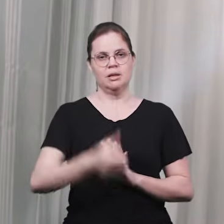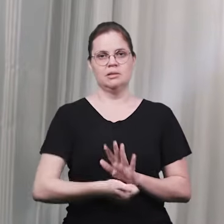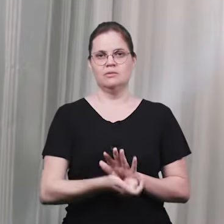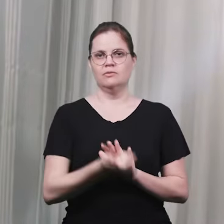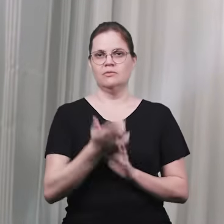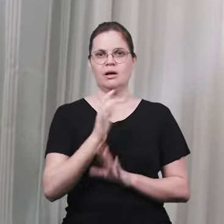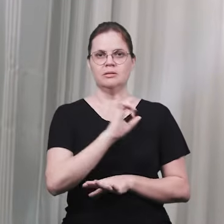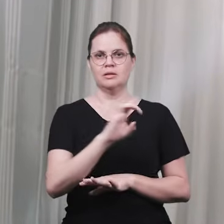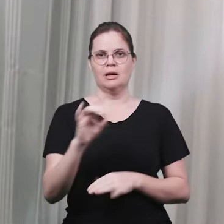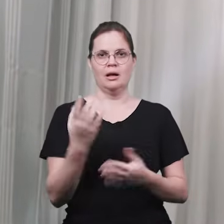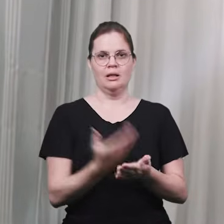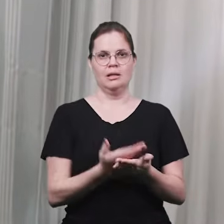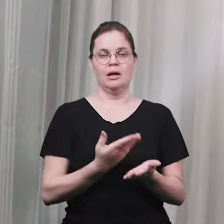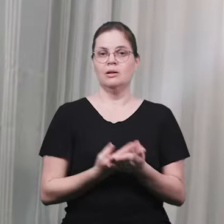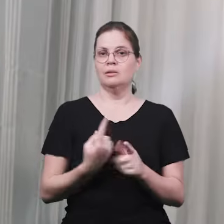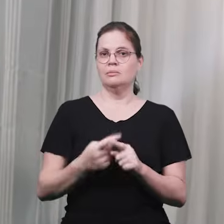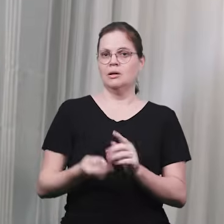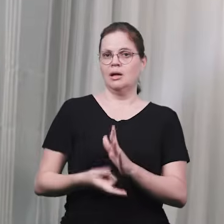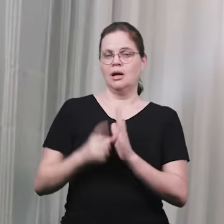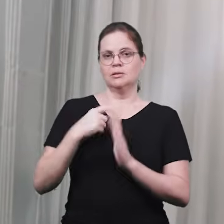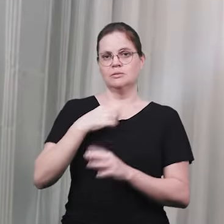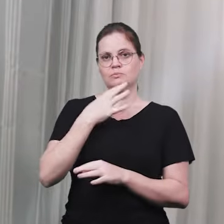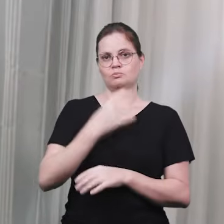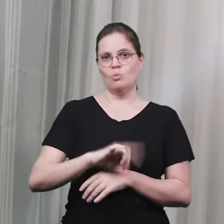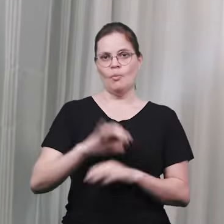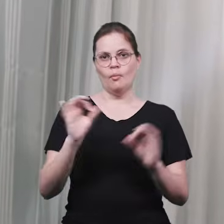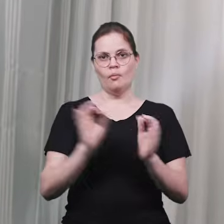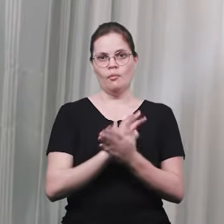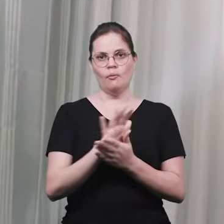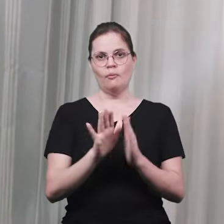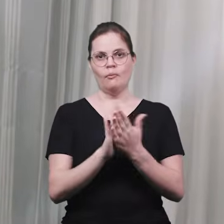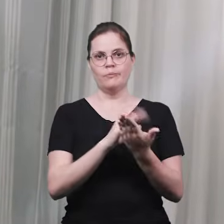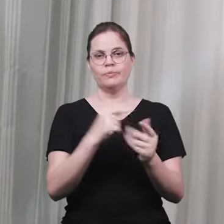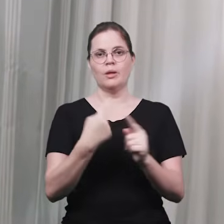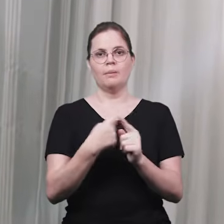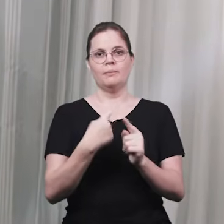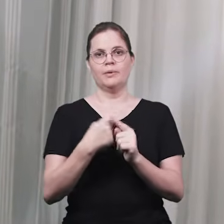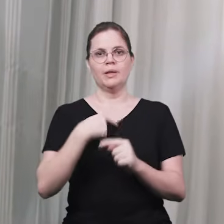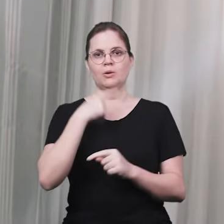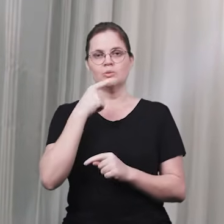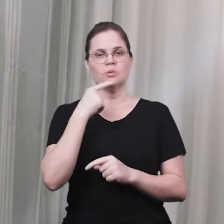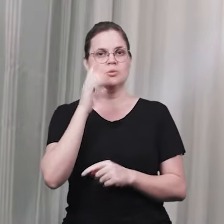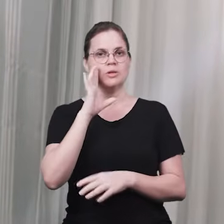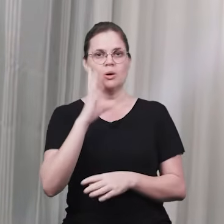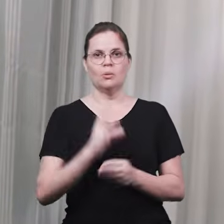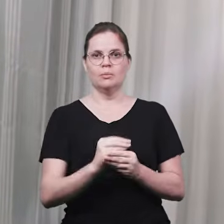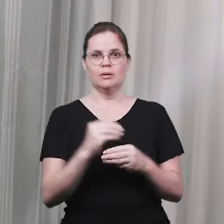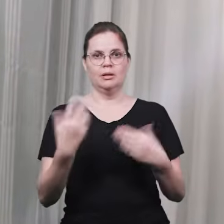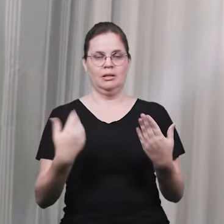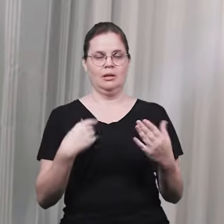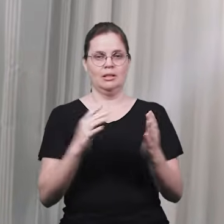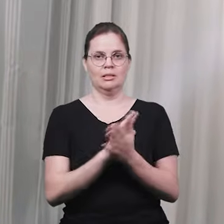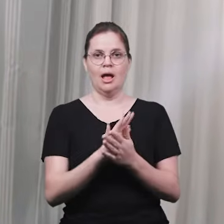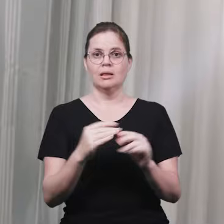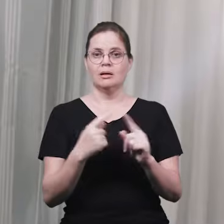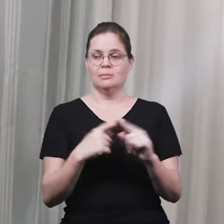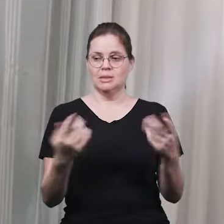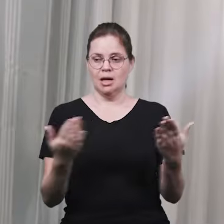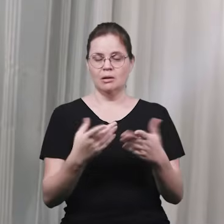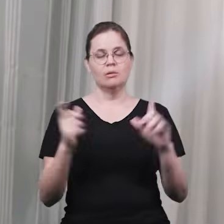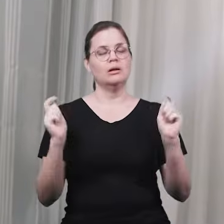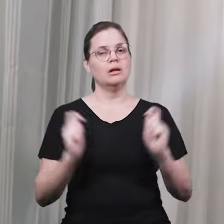cada aula. Pessoas que antes não tinham acesso à palavra de Deus, devido a diversas barreiras na comunicação. Hoje elas estão tendo a oportunidade de